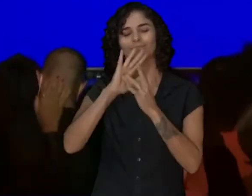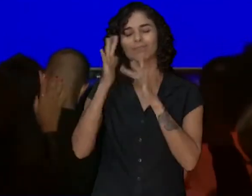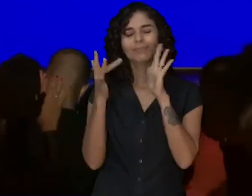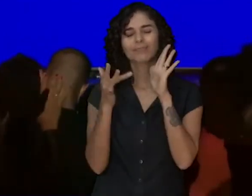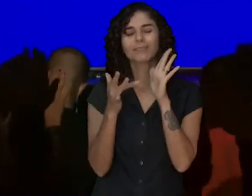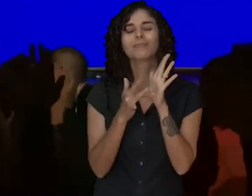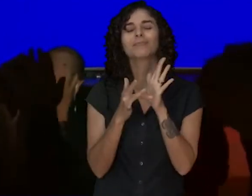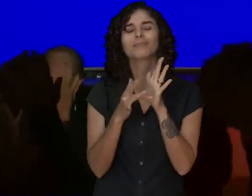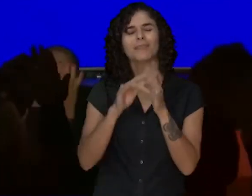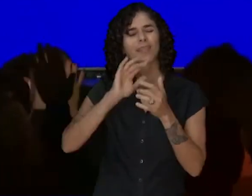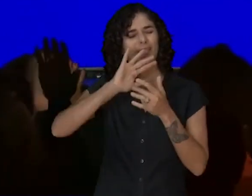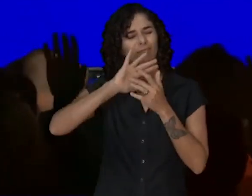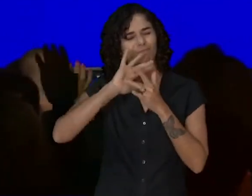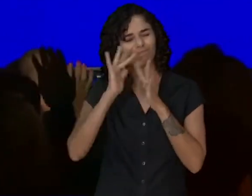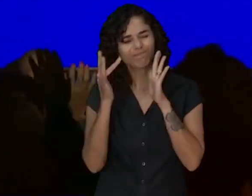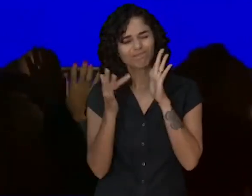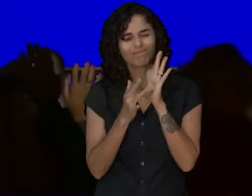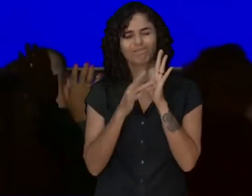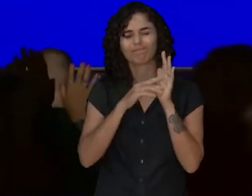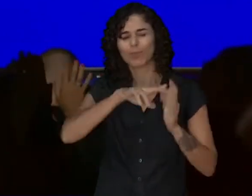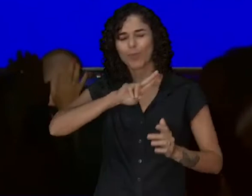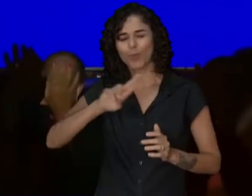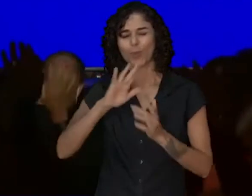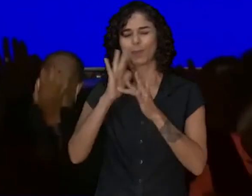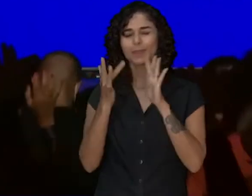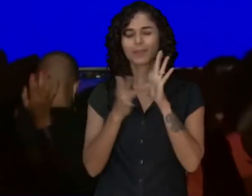Jesus, em nome de Jesus,